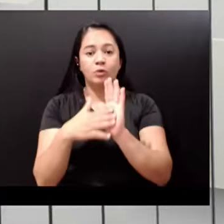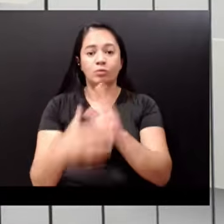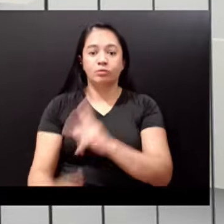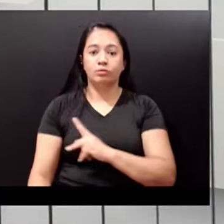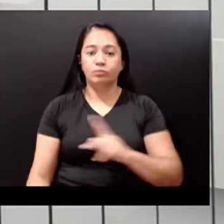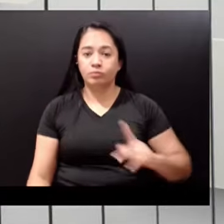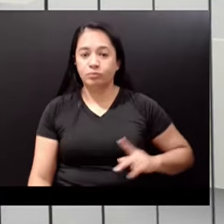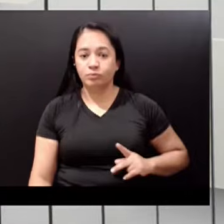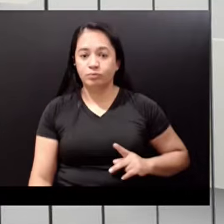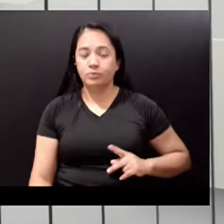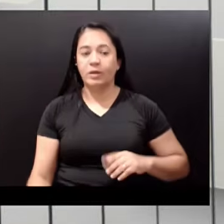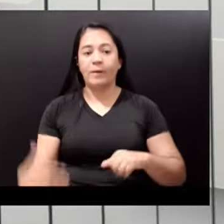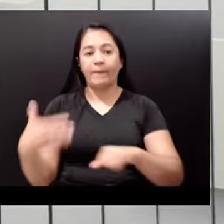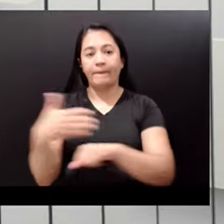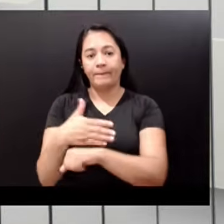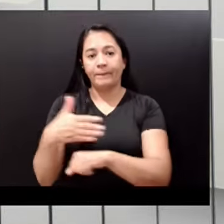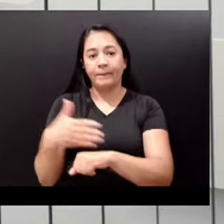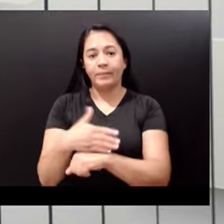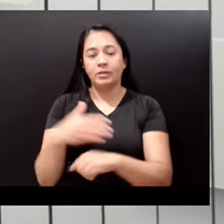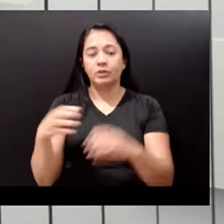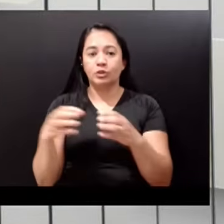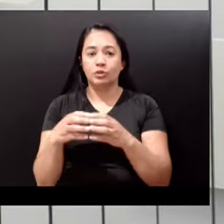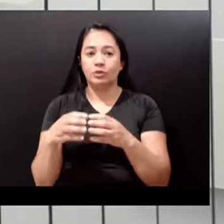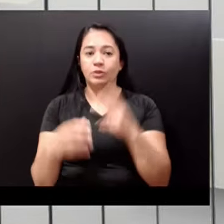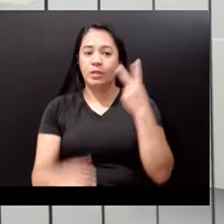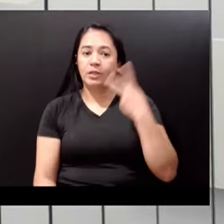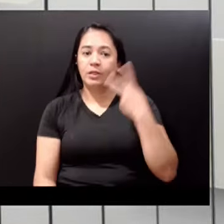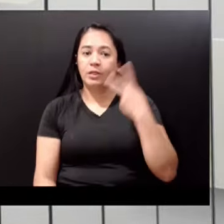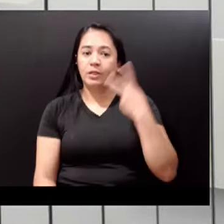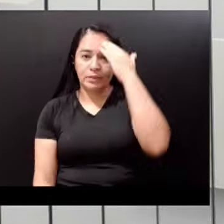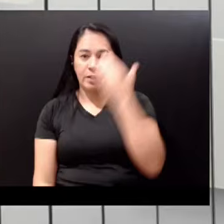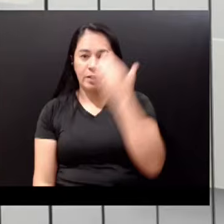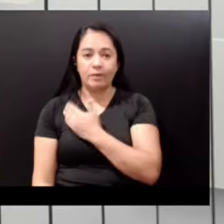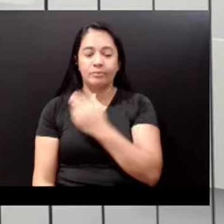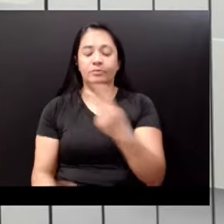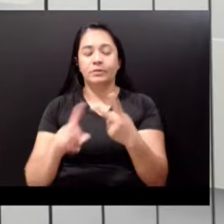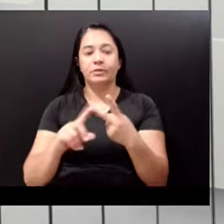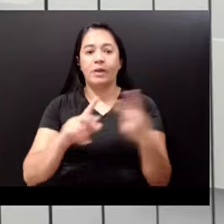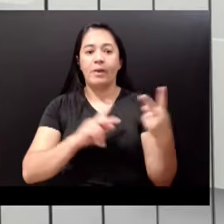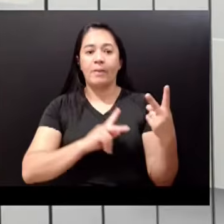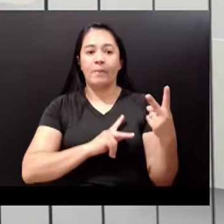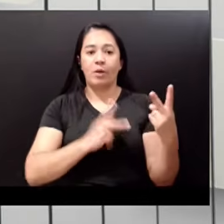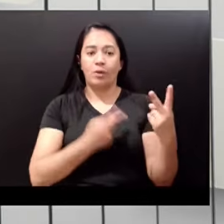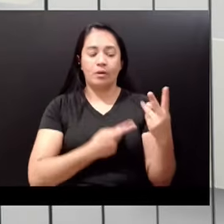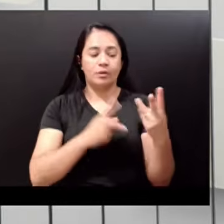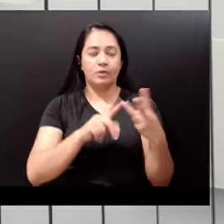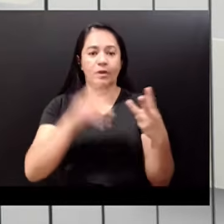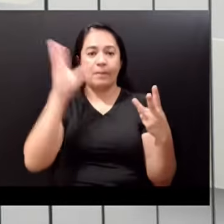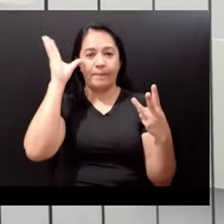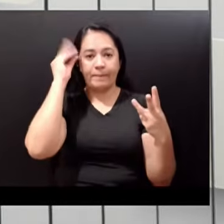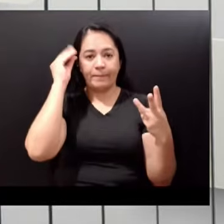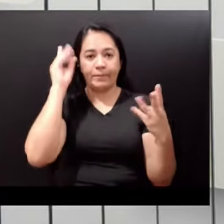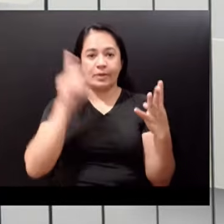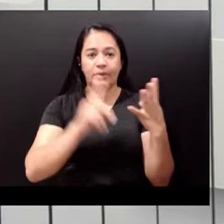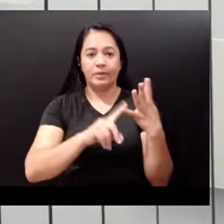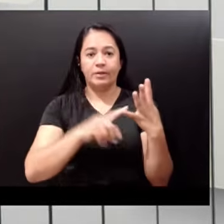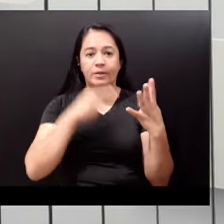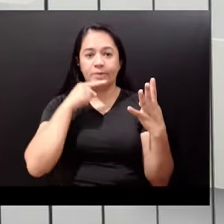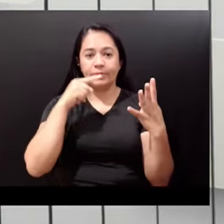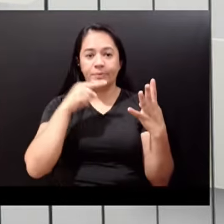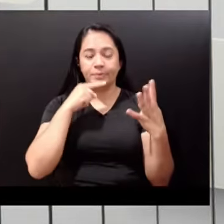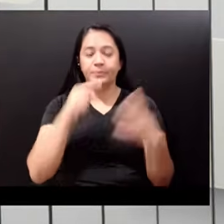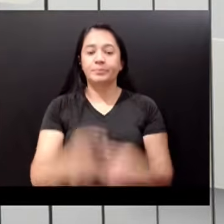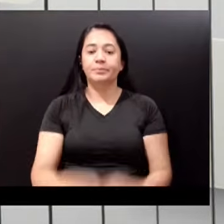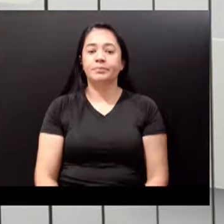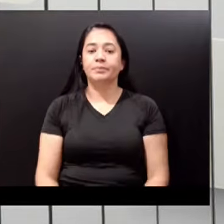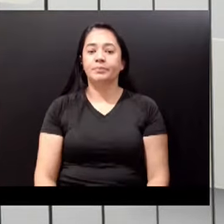participar da comissão os vereadores Luiz Iabico, Paulo Haddad, Benê Lima e Eduardo Magoga. Olha só, a